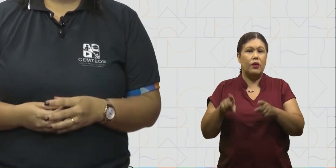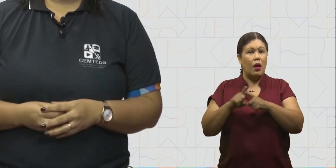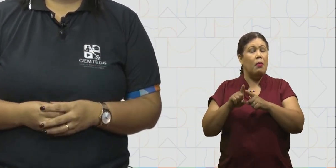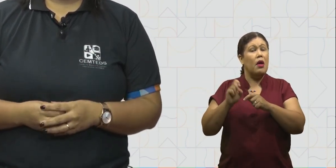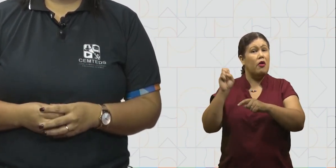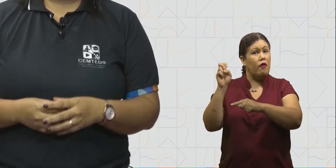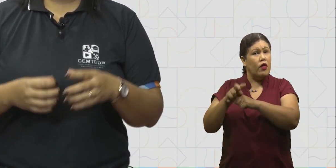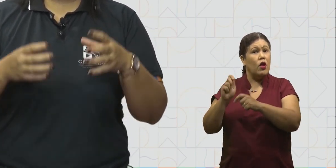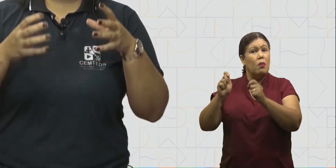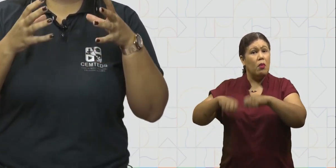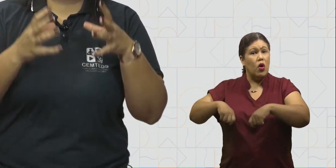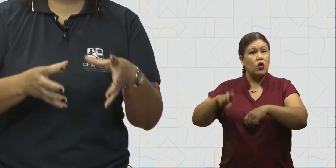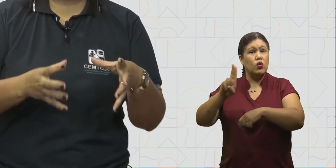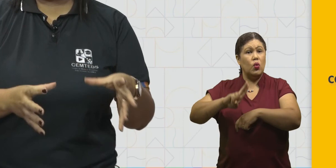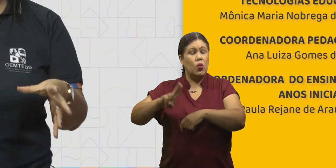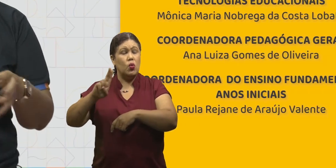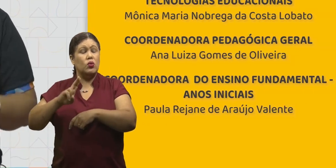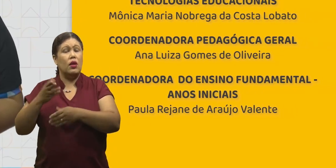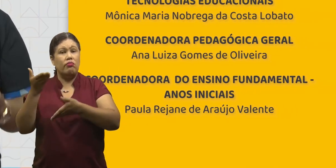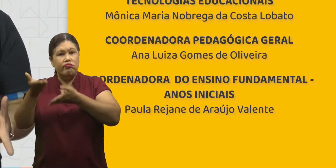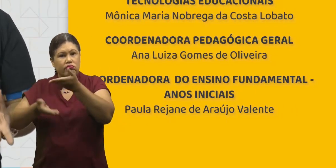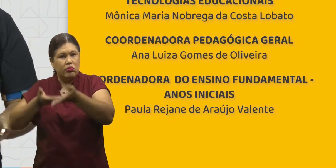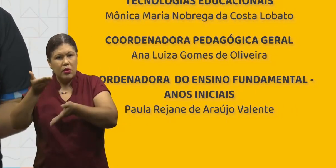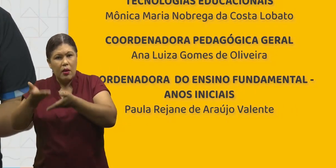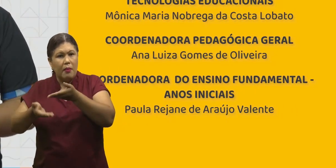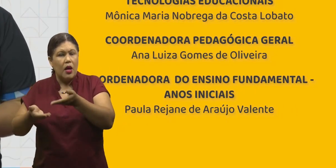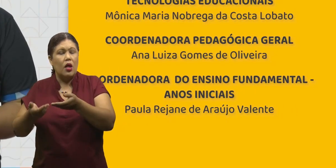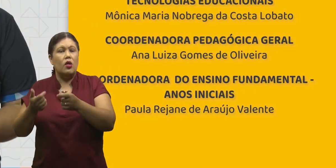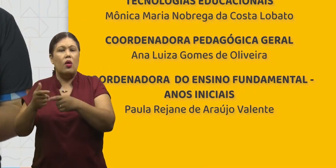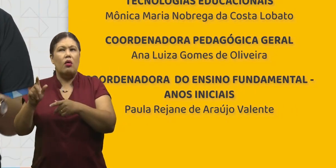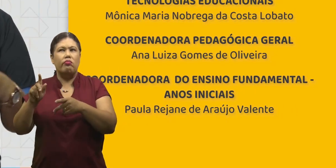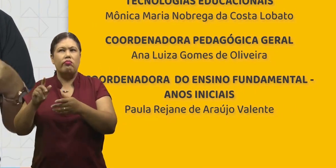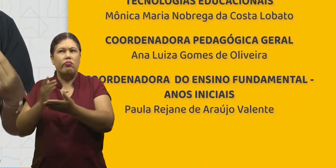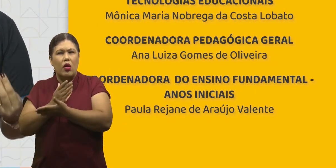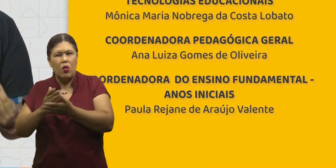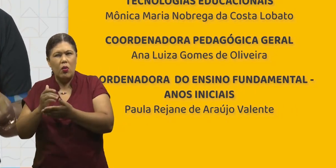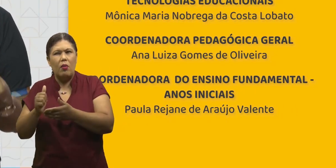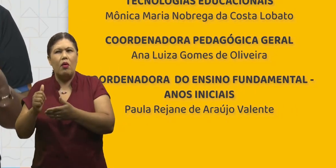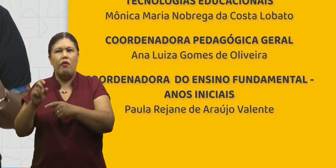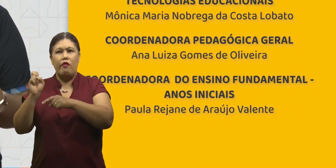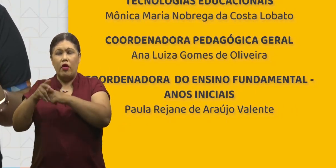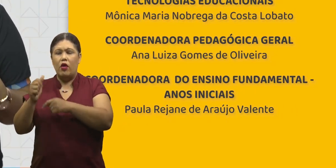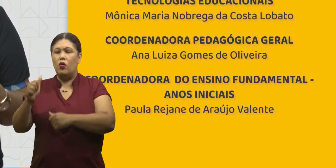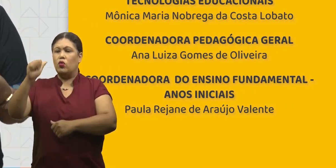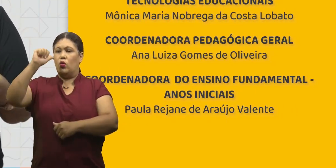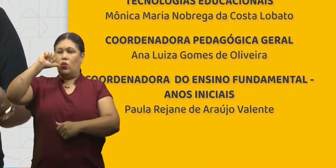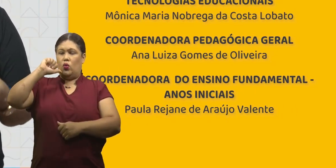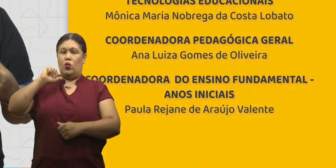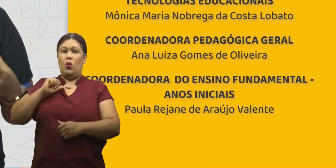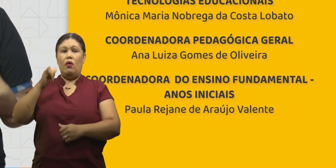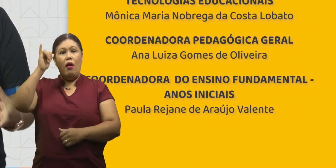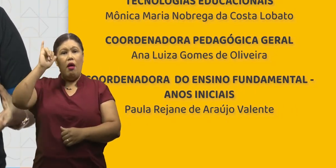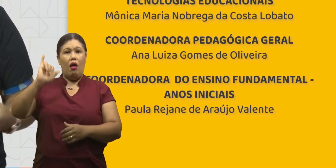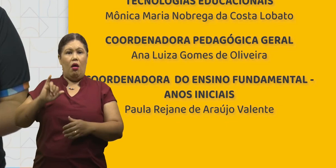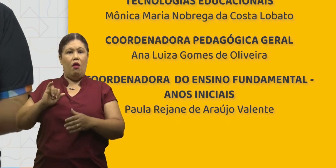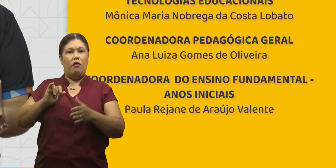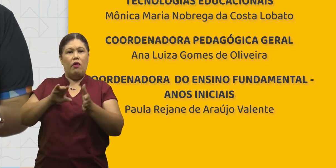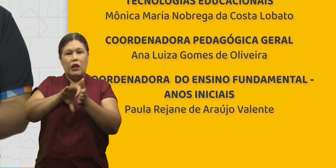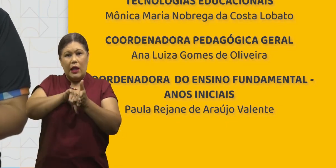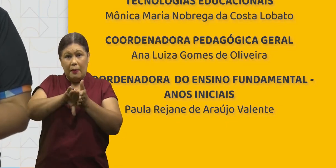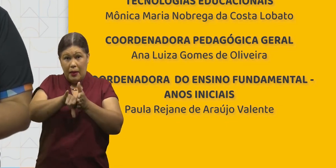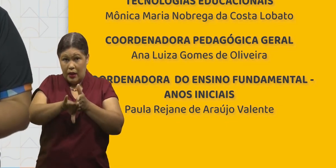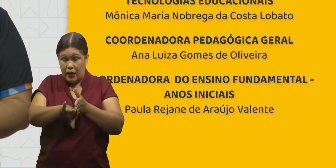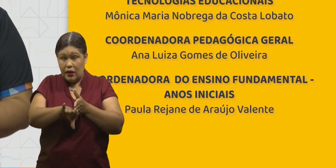também podem ser utilizados na fagoterapia, que é um tratamento no qual alguns vírus são capazes de combater bactérias.